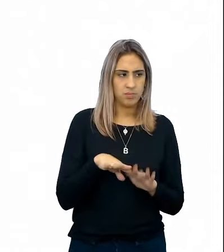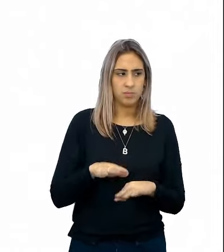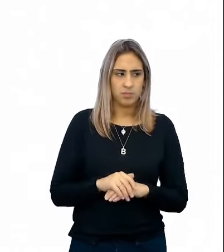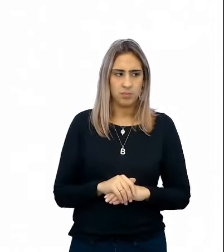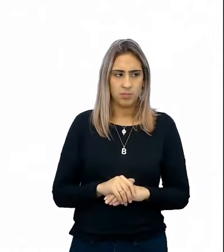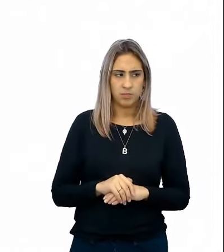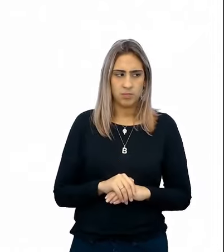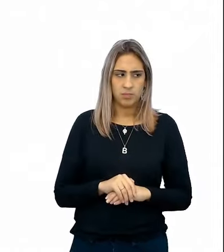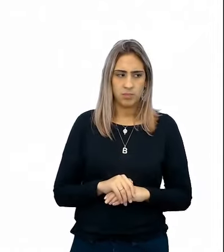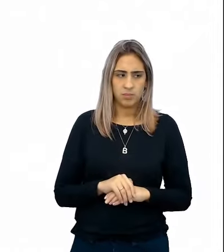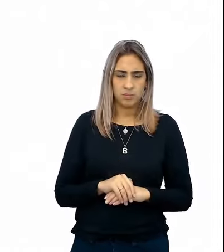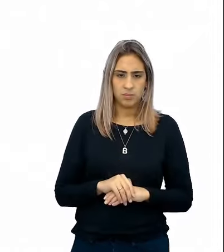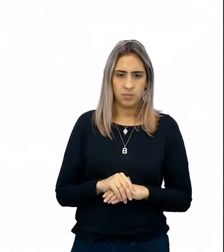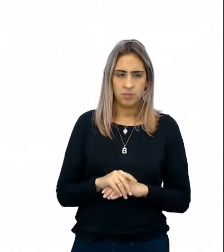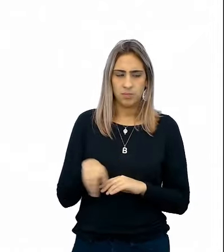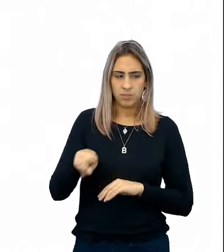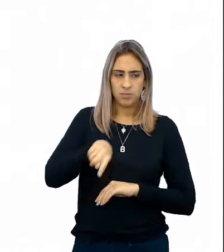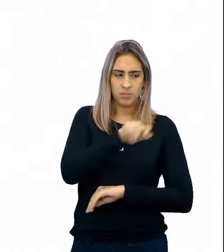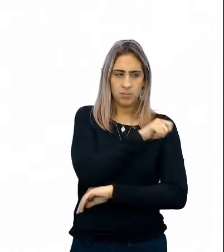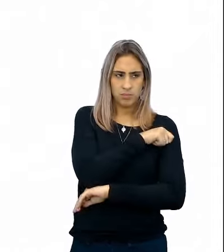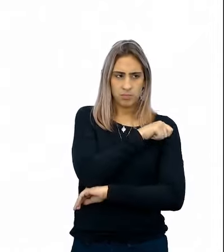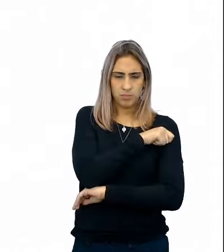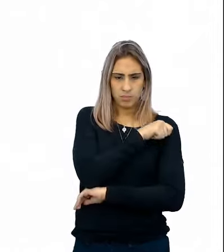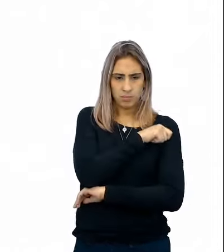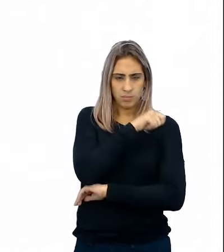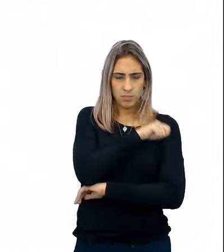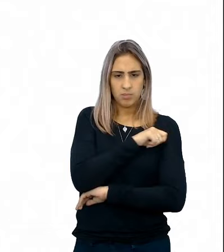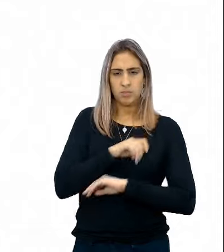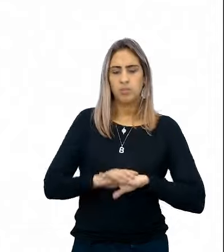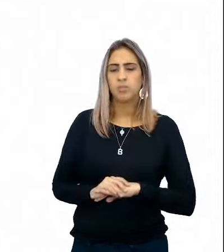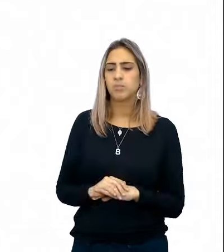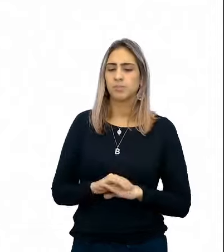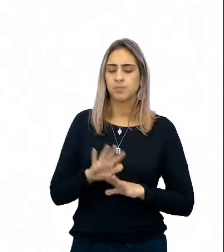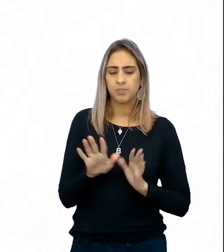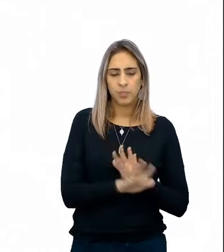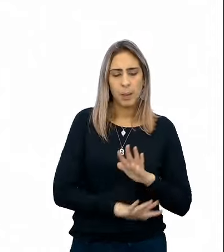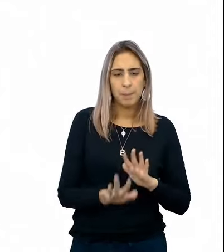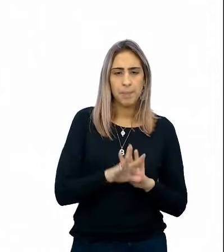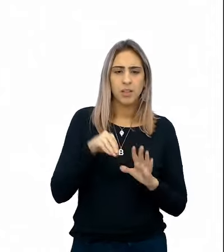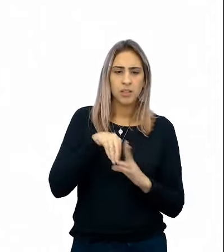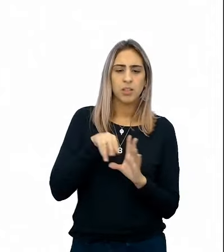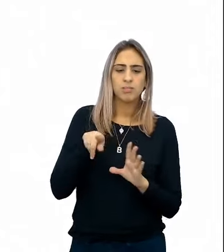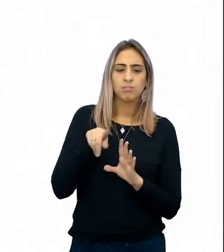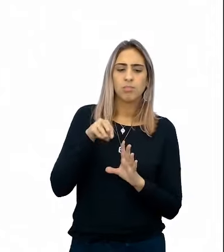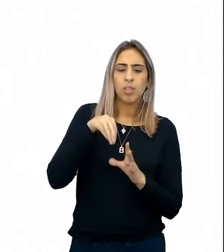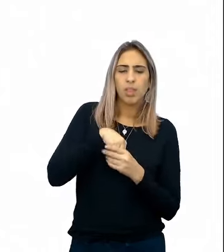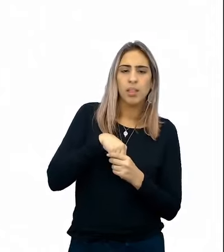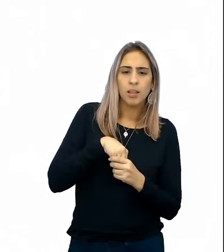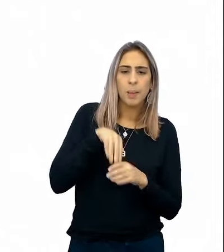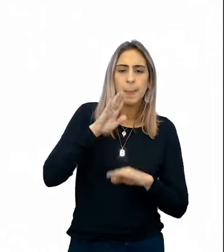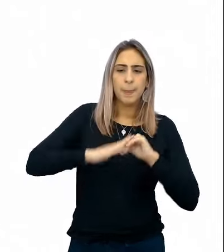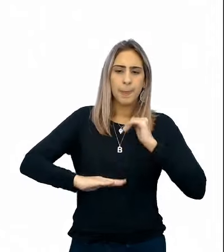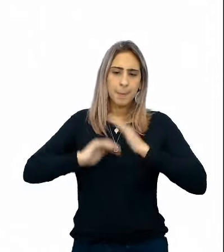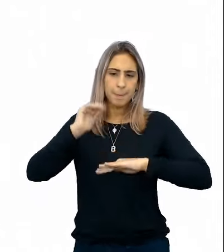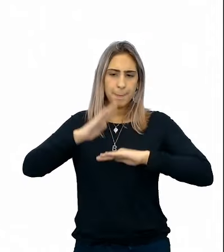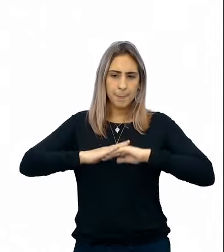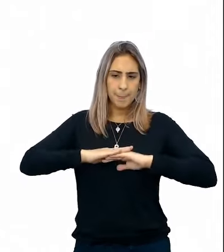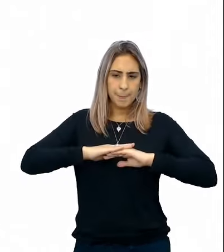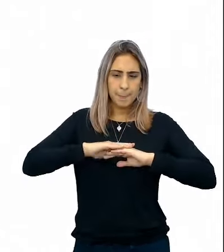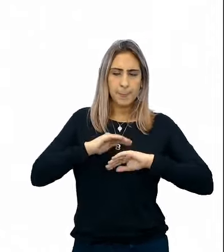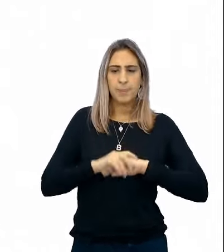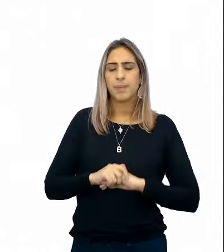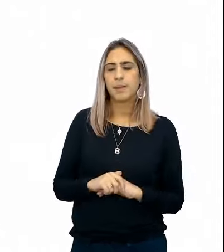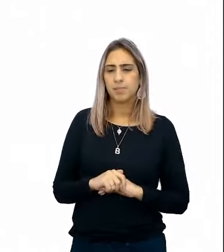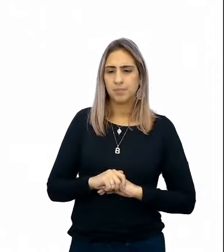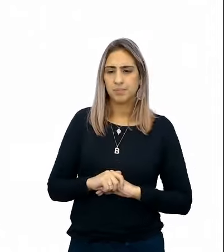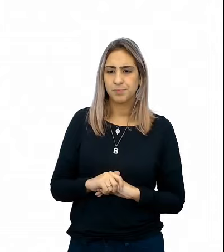que apresentaram os estudantes em relação às defasagens em torno de habilidades A, B ou C,